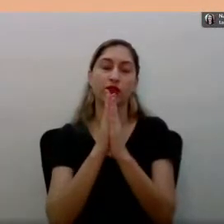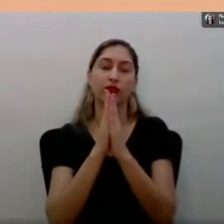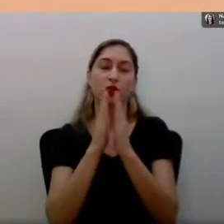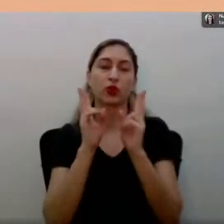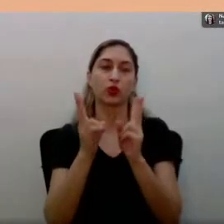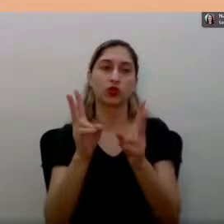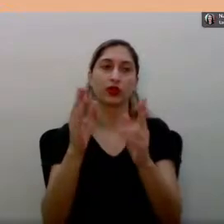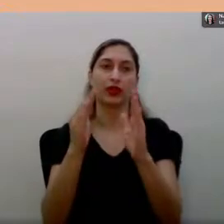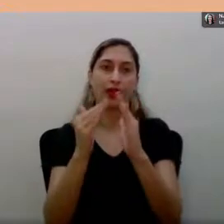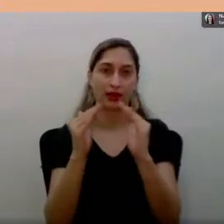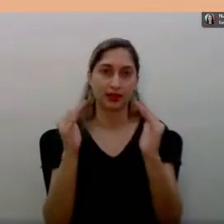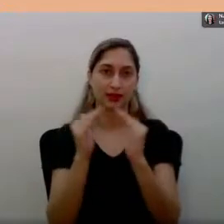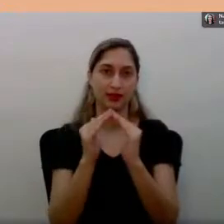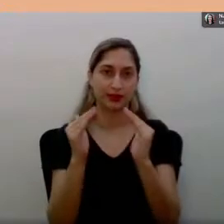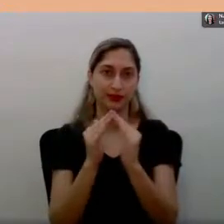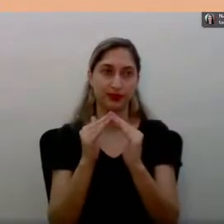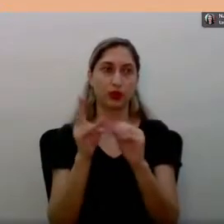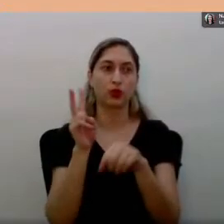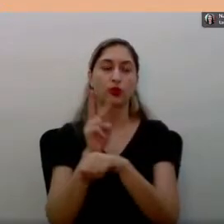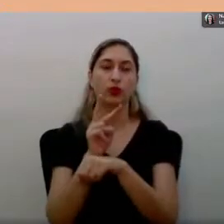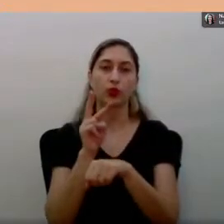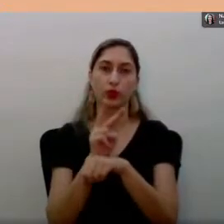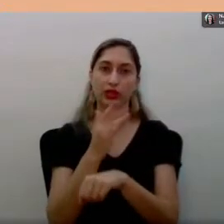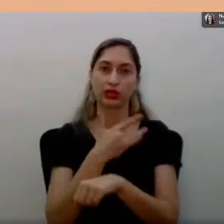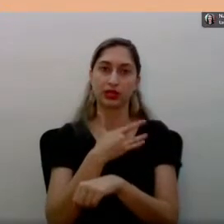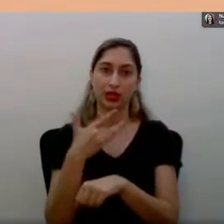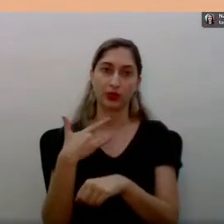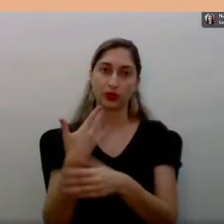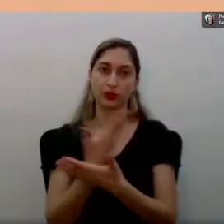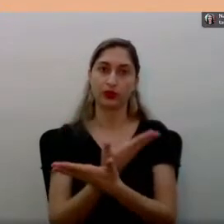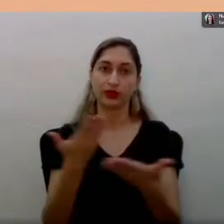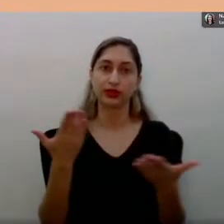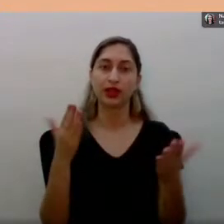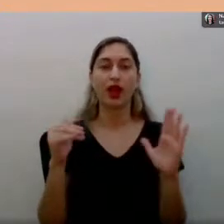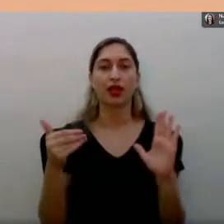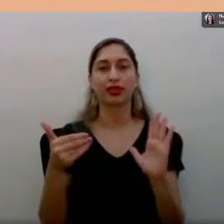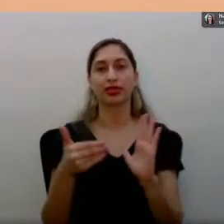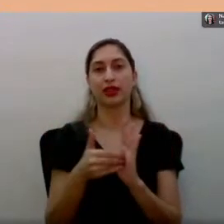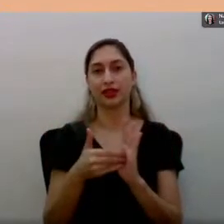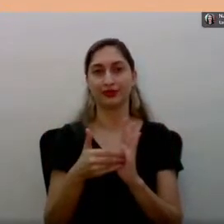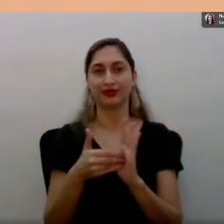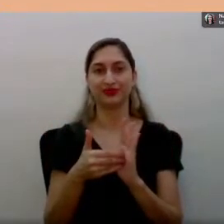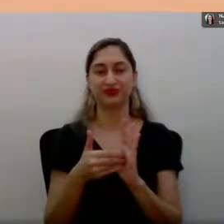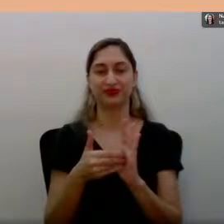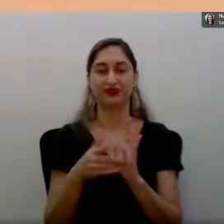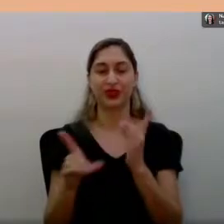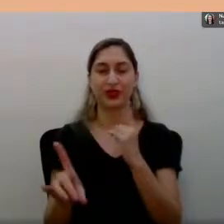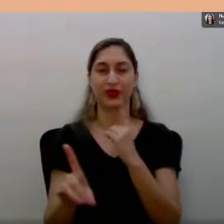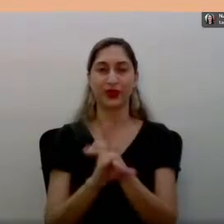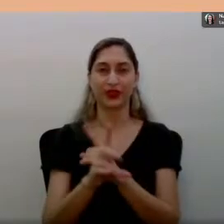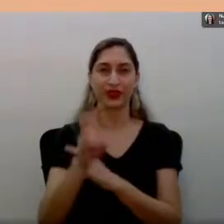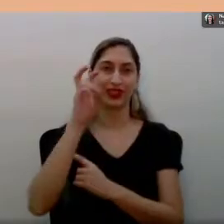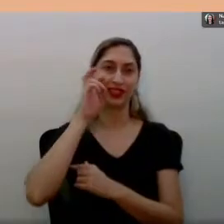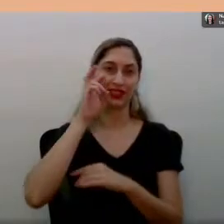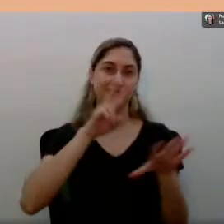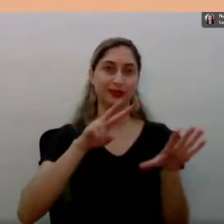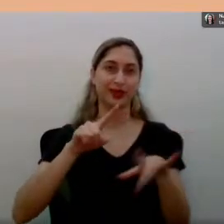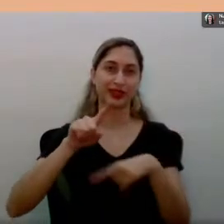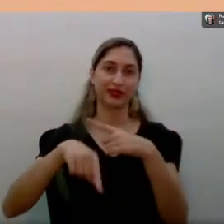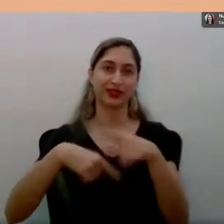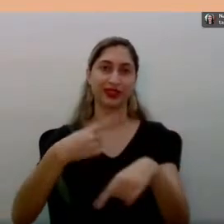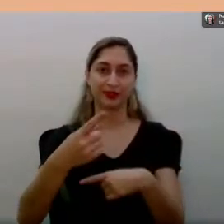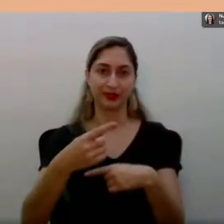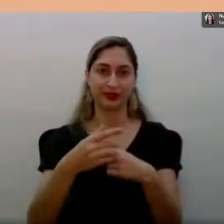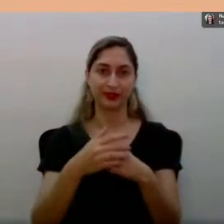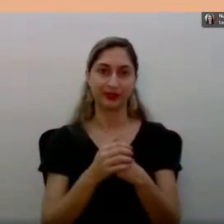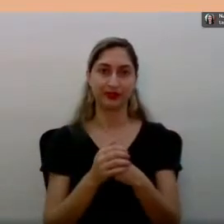a se cuida hein Tá e até o nosso próximo encontro quinta-feira que vem beleza a quinta-feira